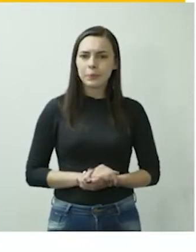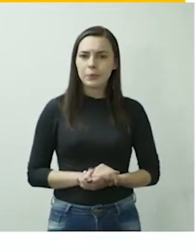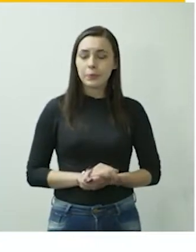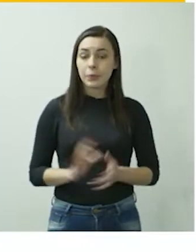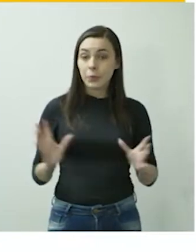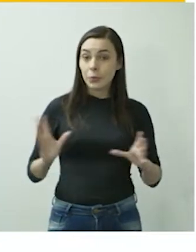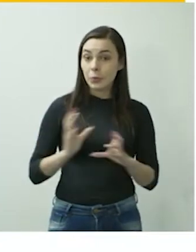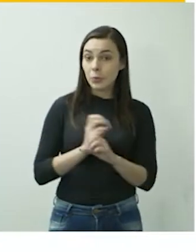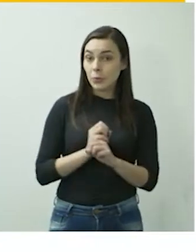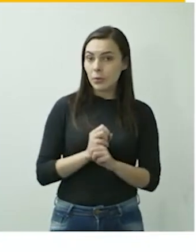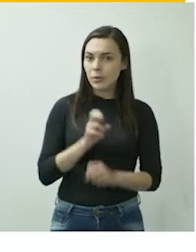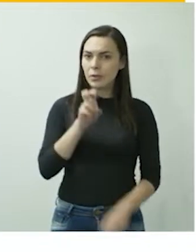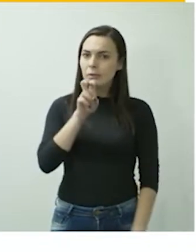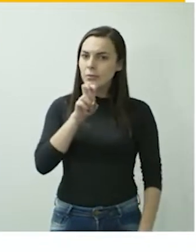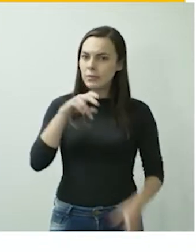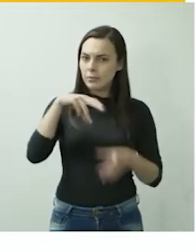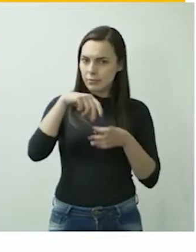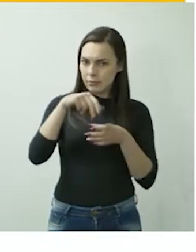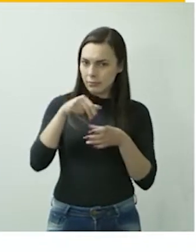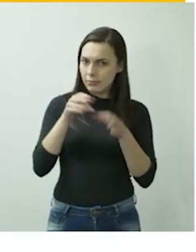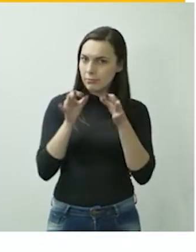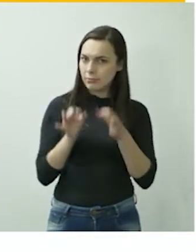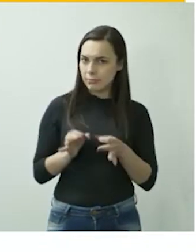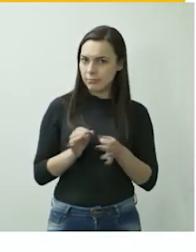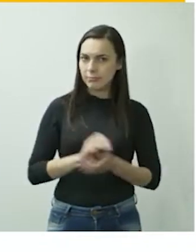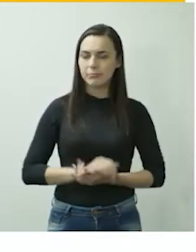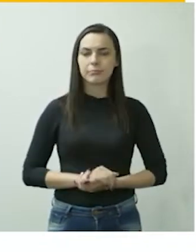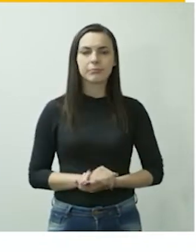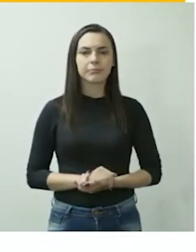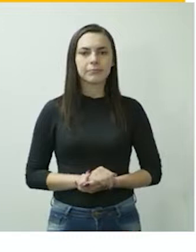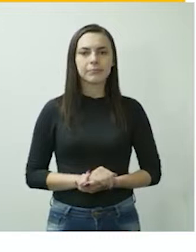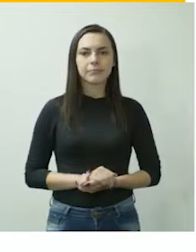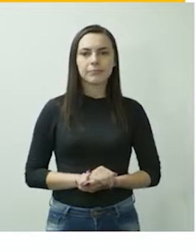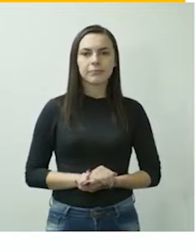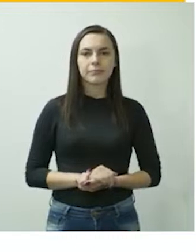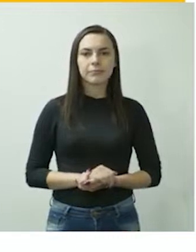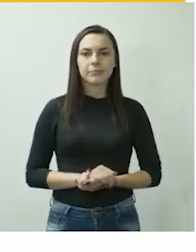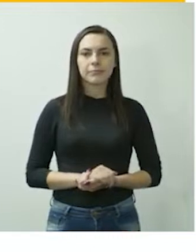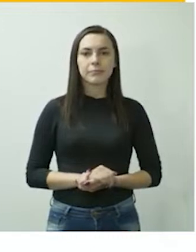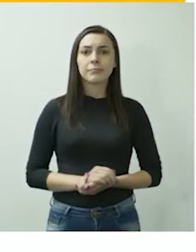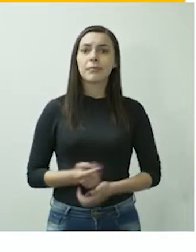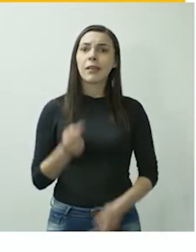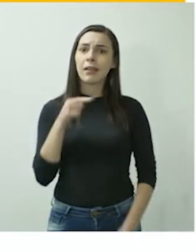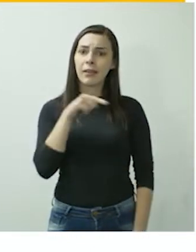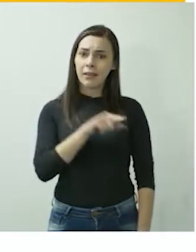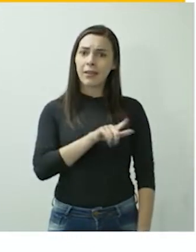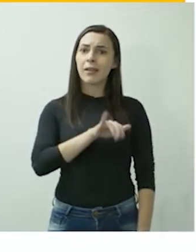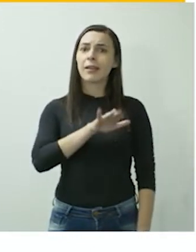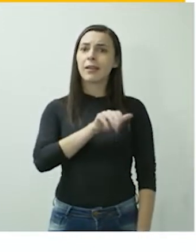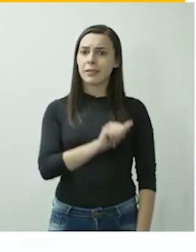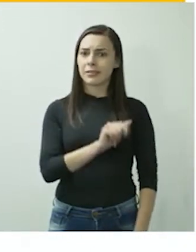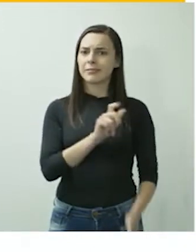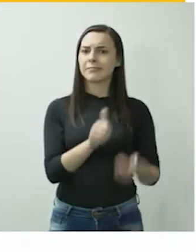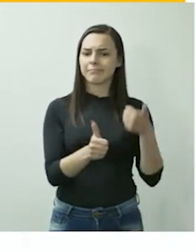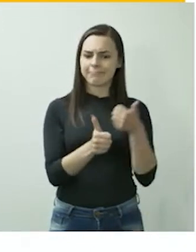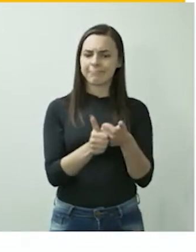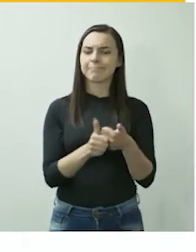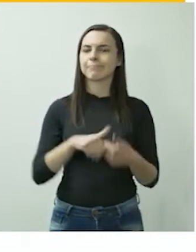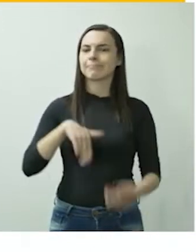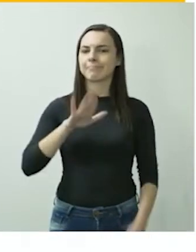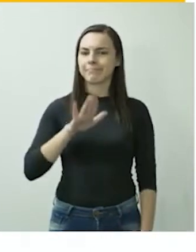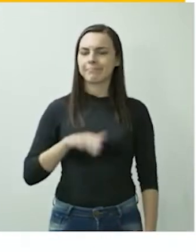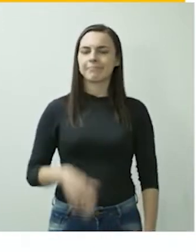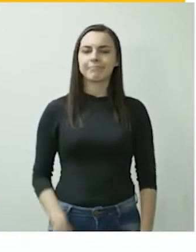total 5 tampinhas. Muito bem! A Lia chegou